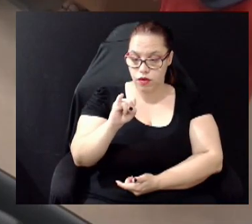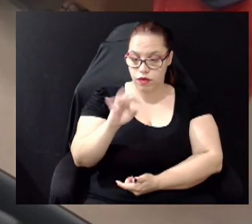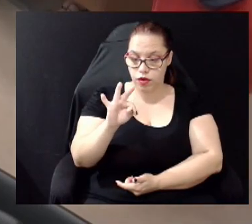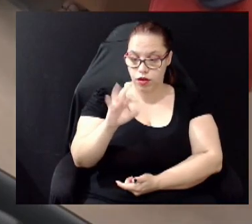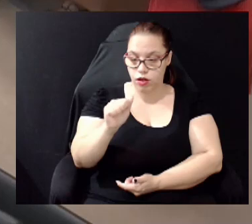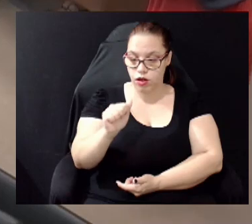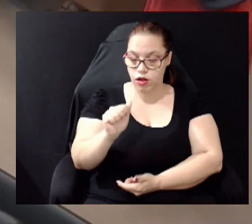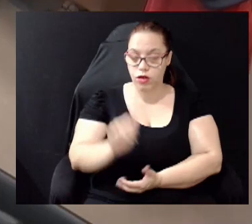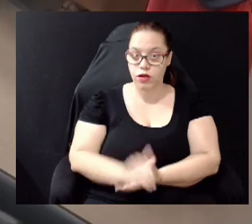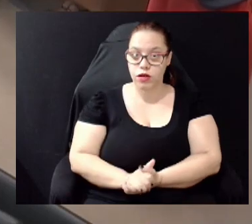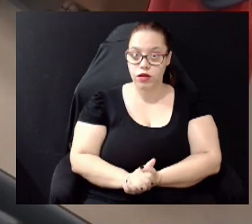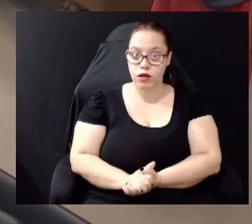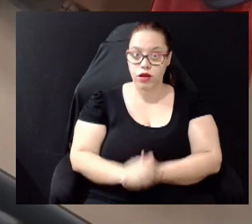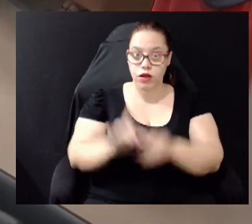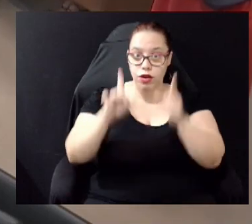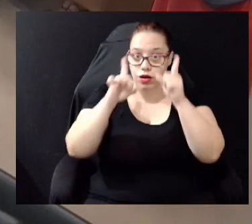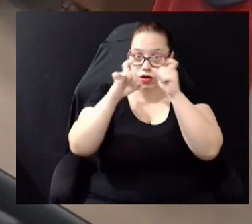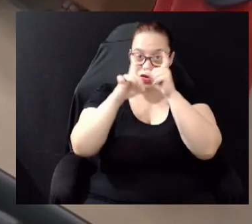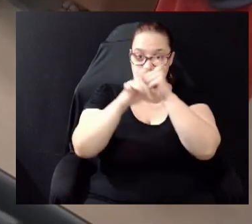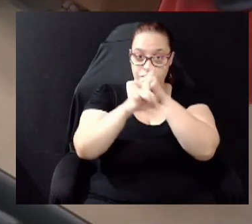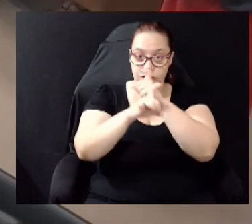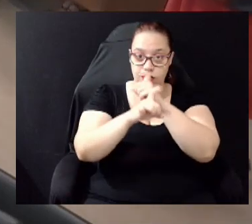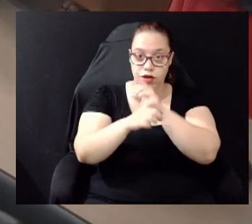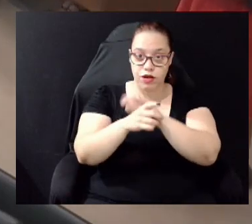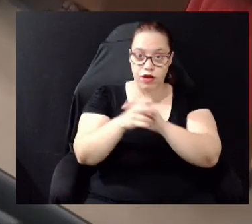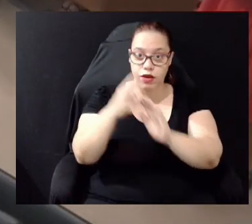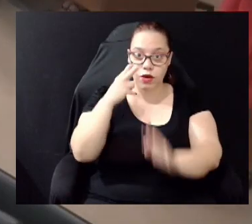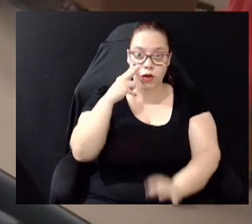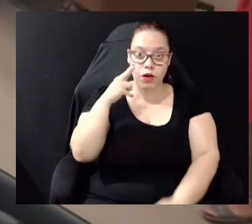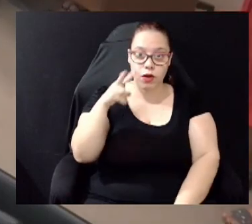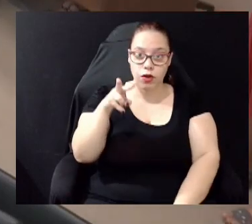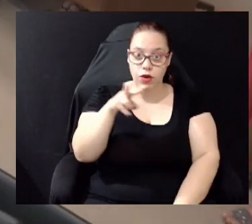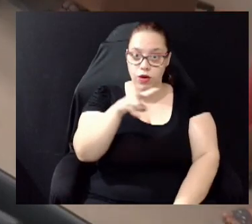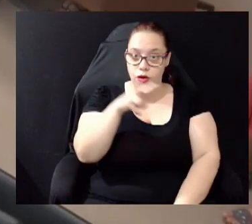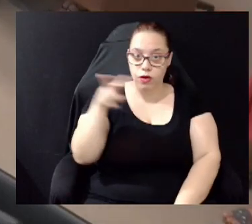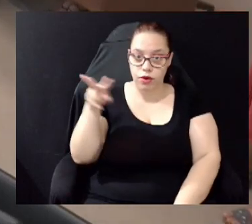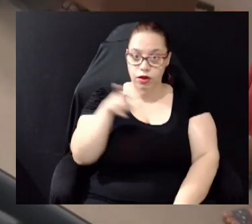É difícil não estar olhando para todo mundo. Posso, gente?